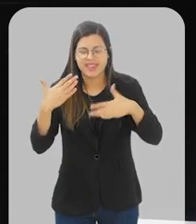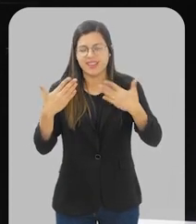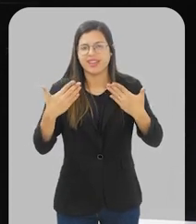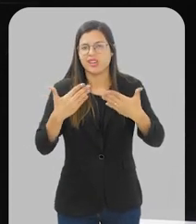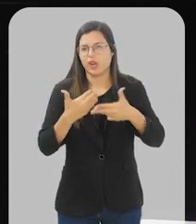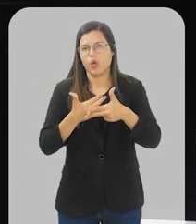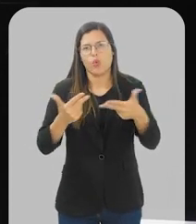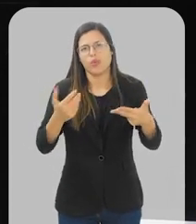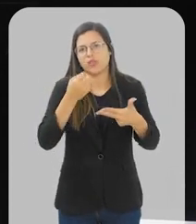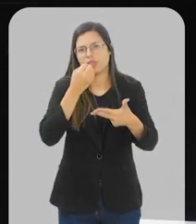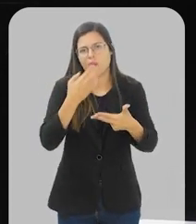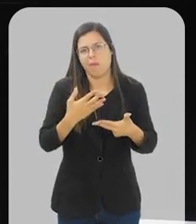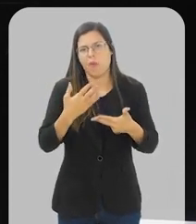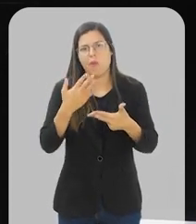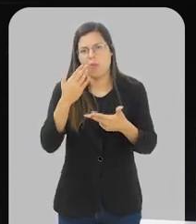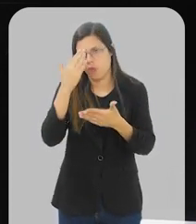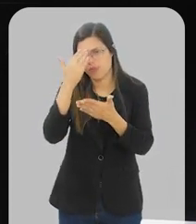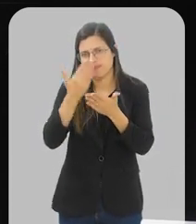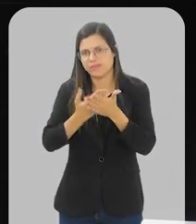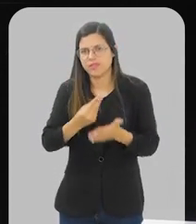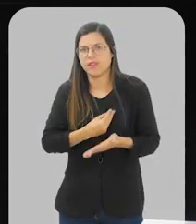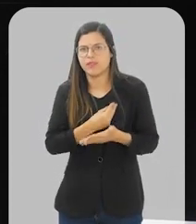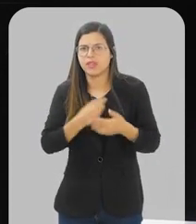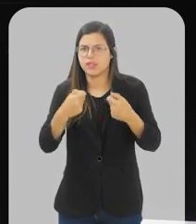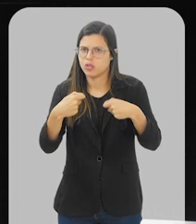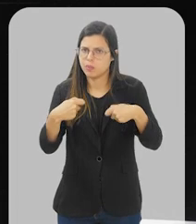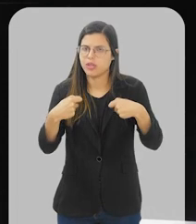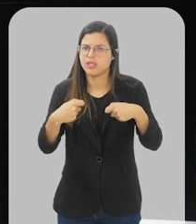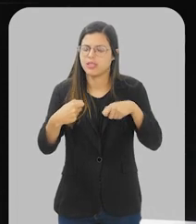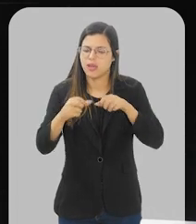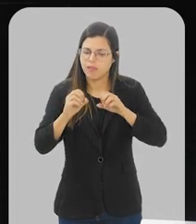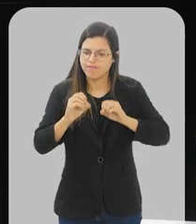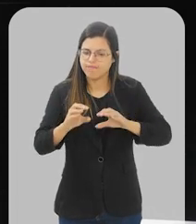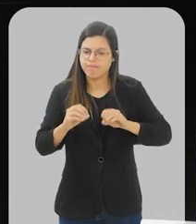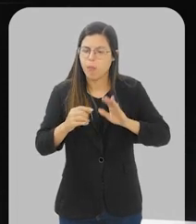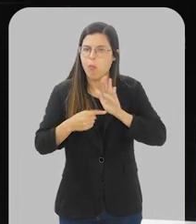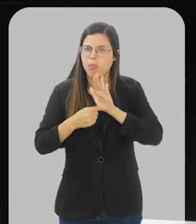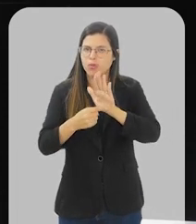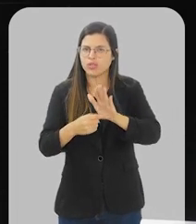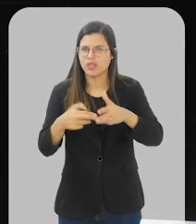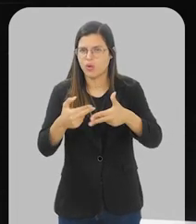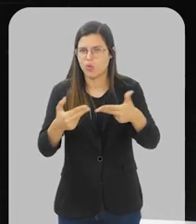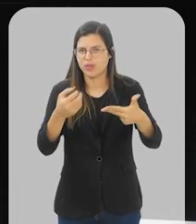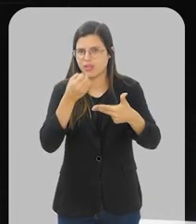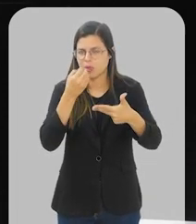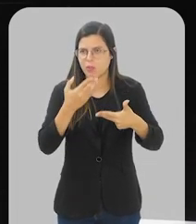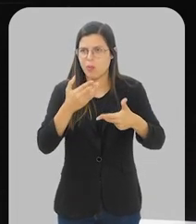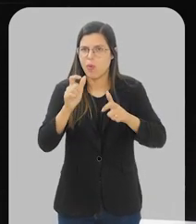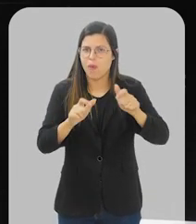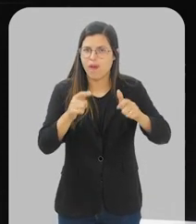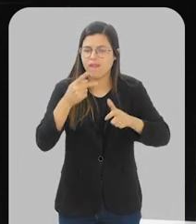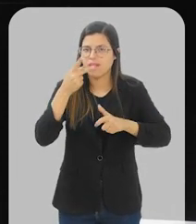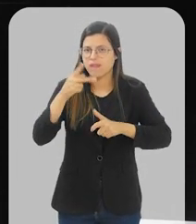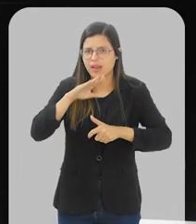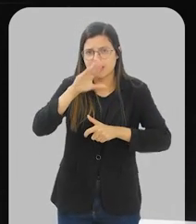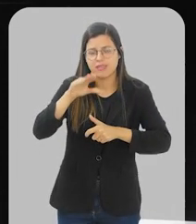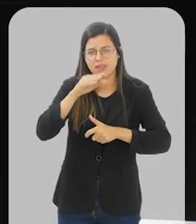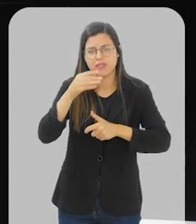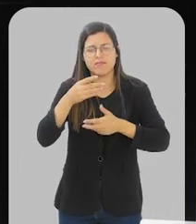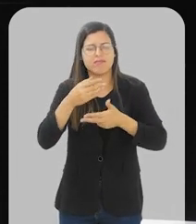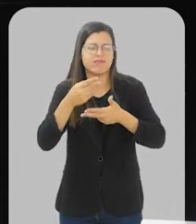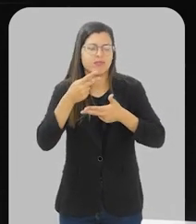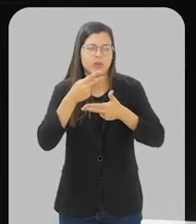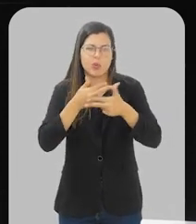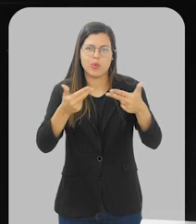transmitir alegria, transmitir coisas boas. Eu acho que na vida a gente tem que transmitir coisas boas para as pessoas. Entendeu? É, falar